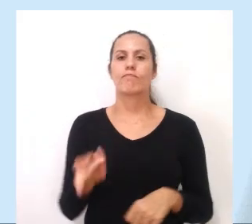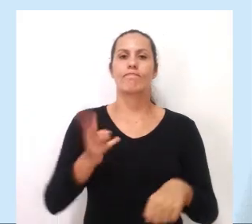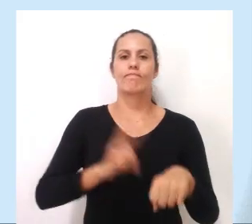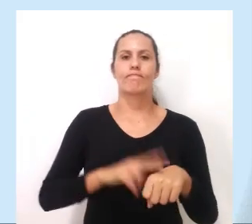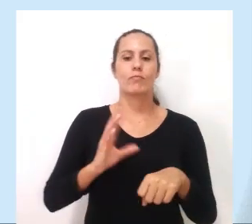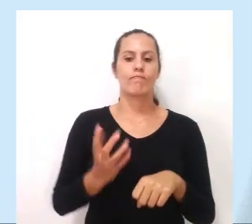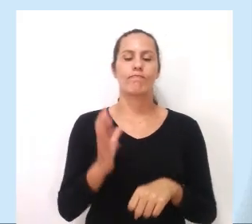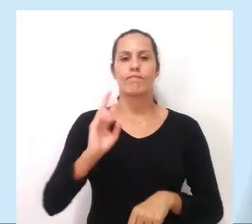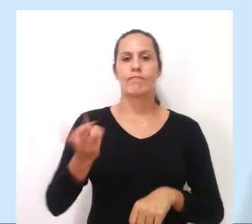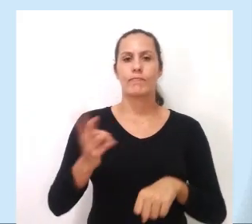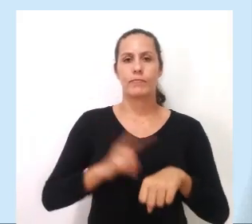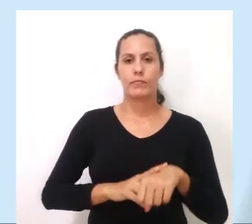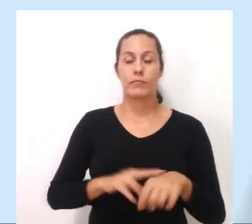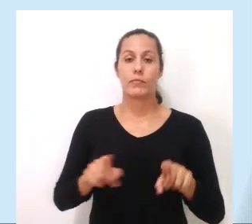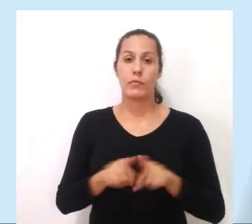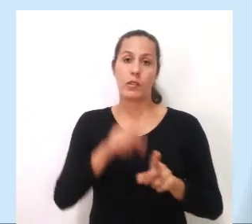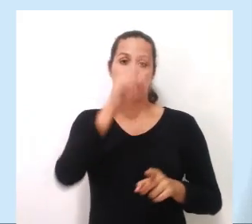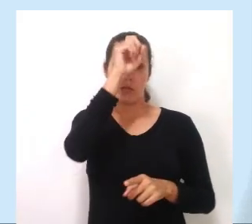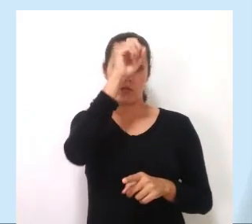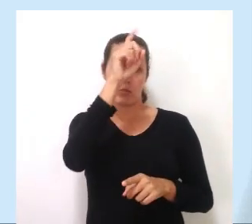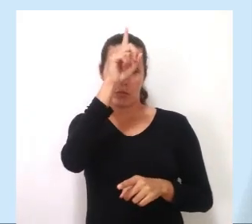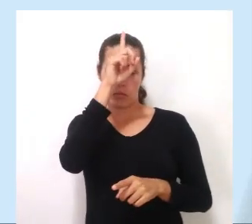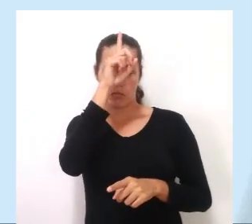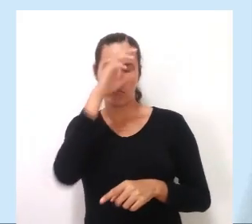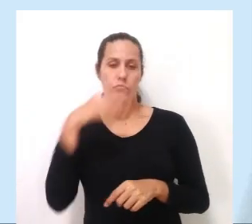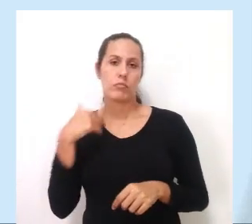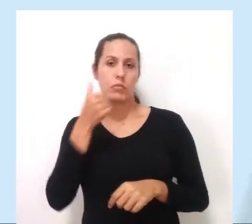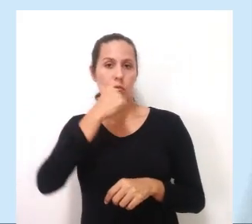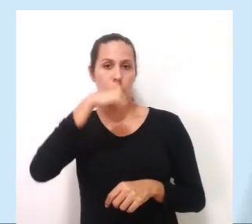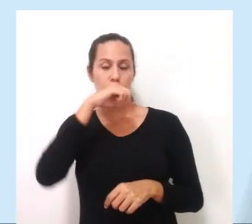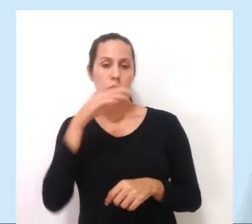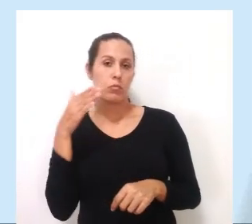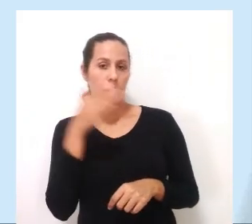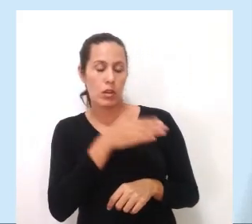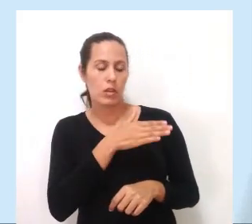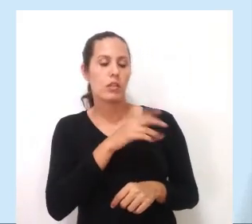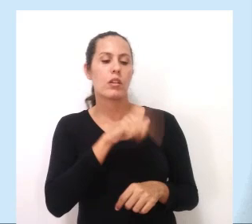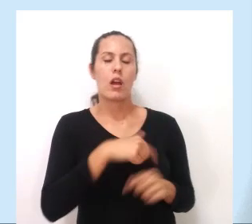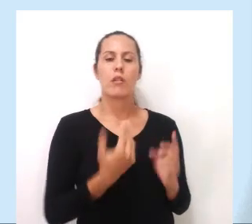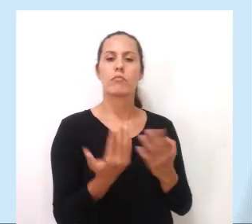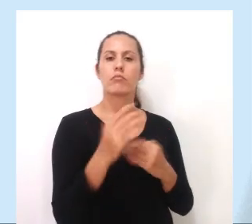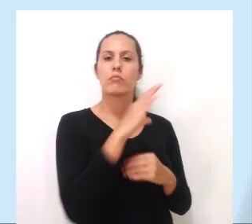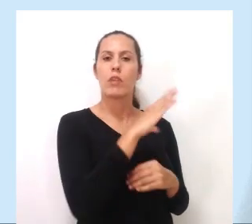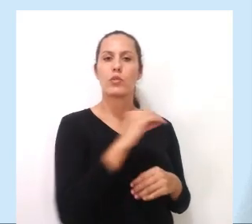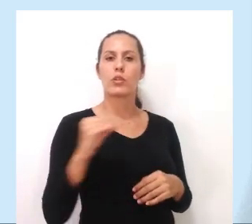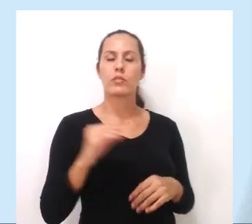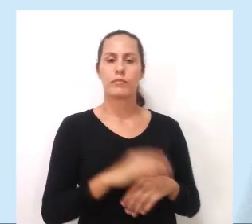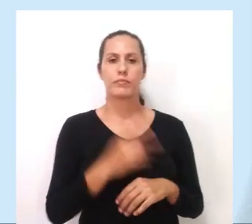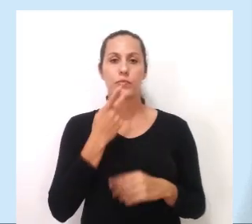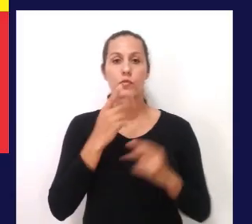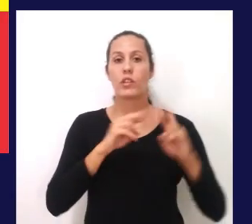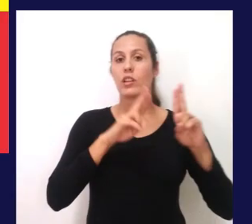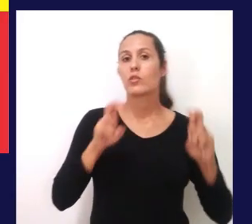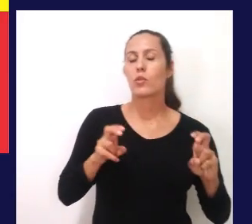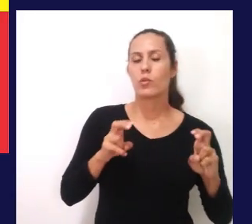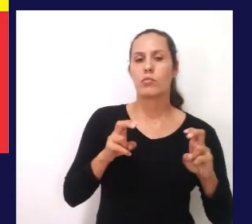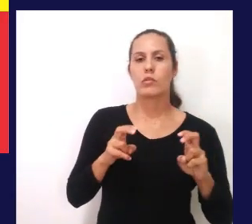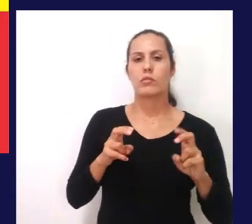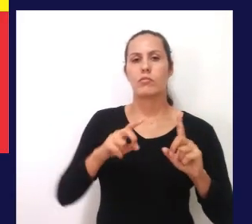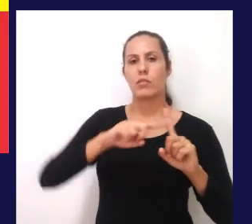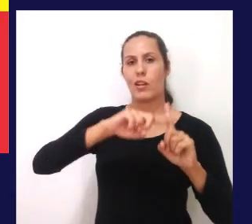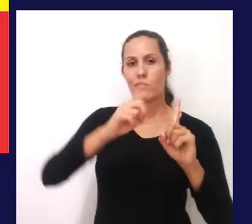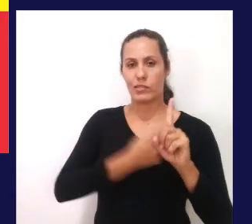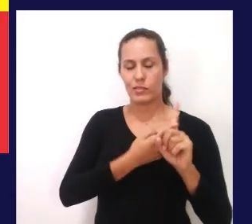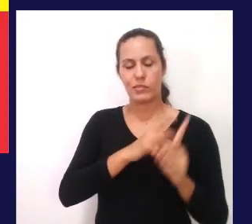são realizados nos hospitais são de mães que são adolescentes. Quando se fala